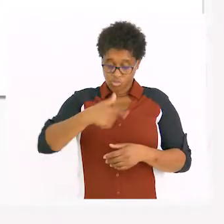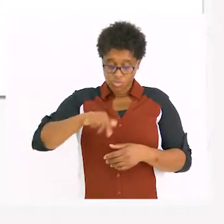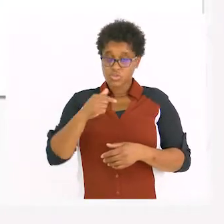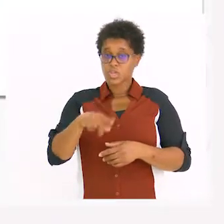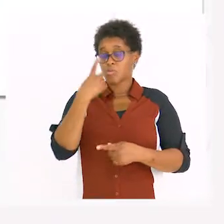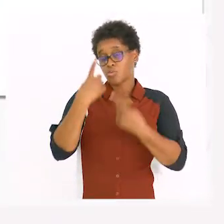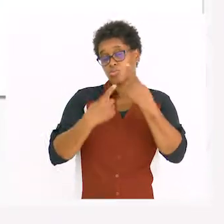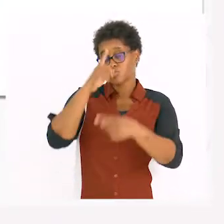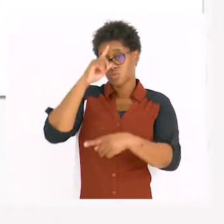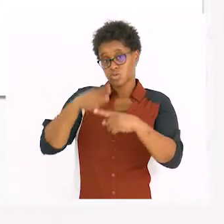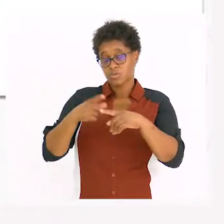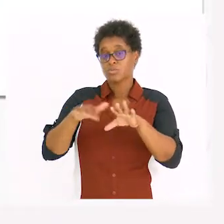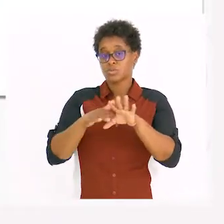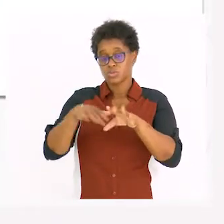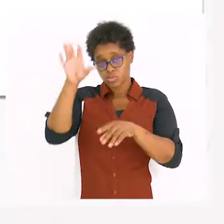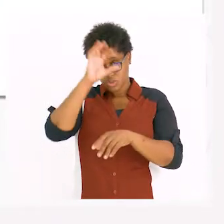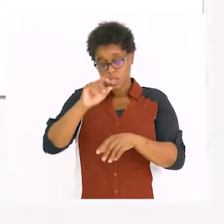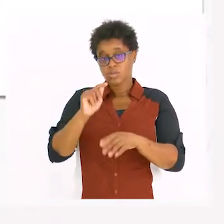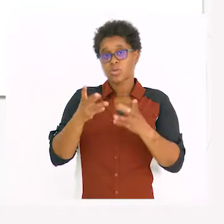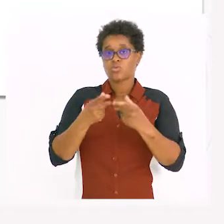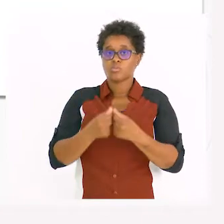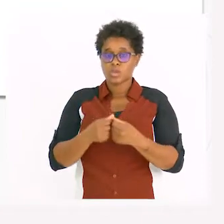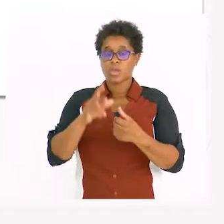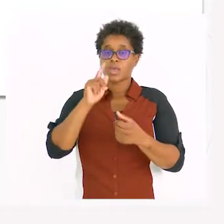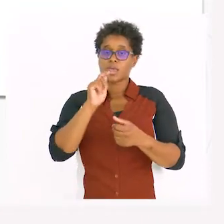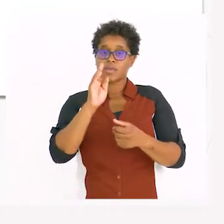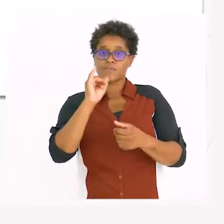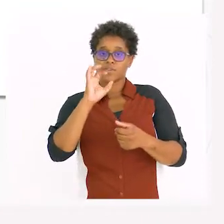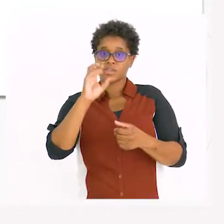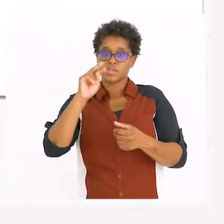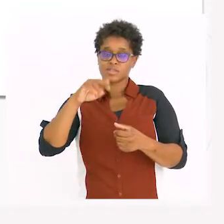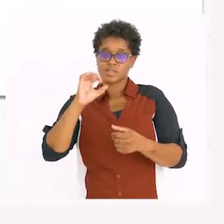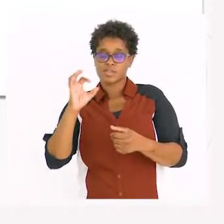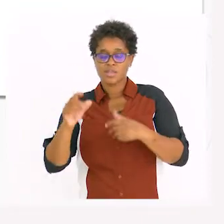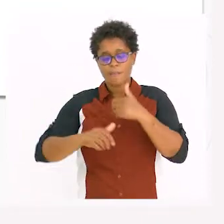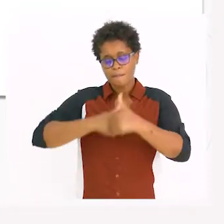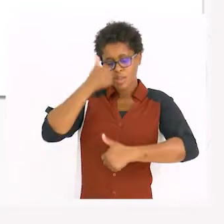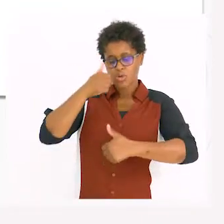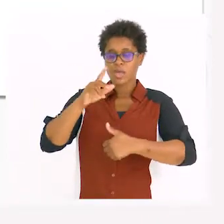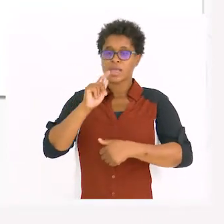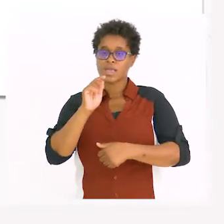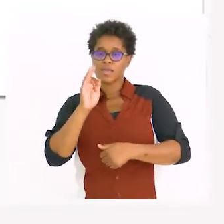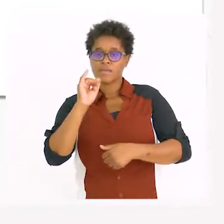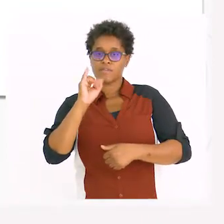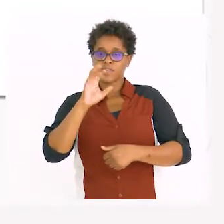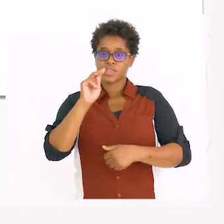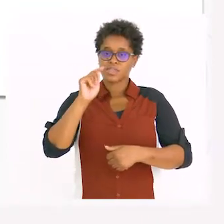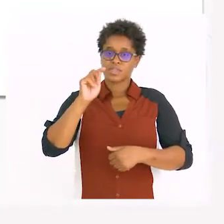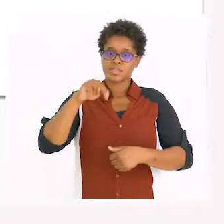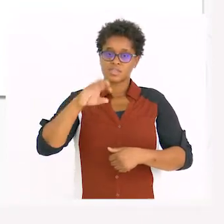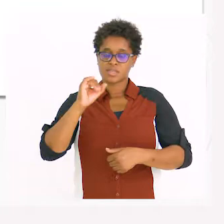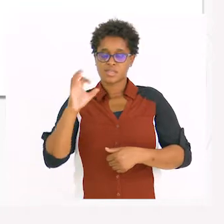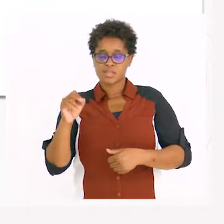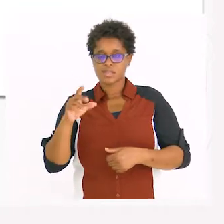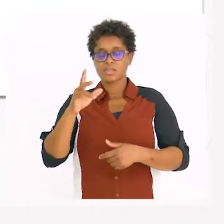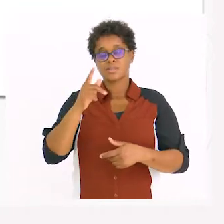dos objetivos da intervenção do Estado na economia é a eficiência, que é melhorar a eficiência na